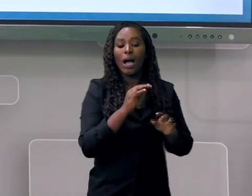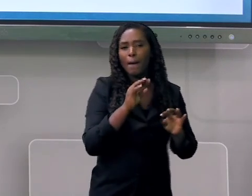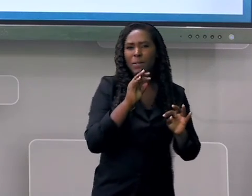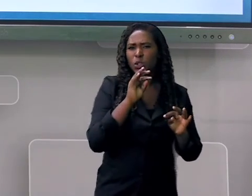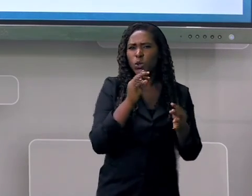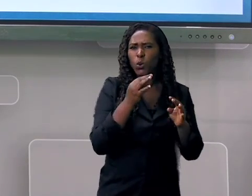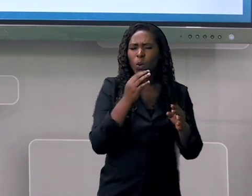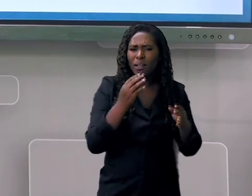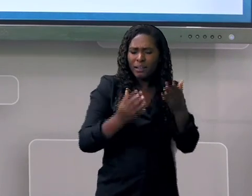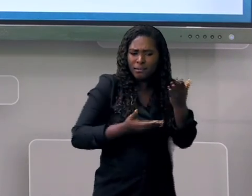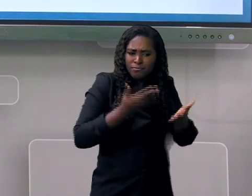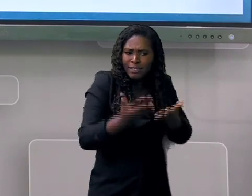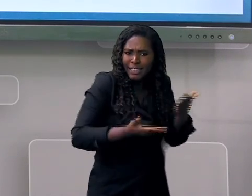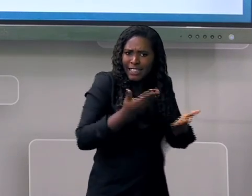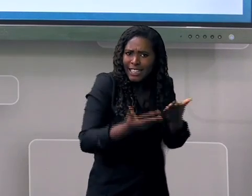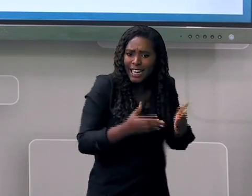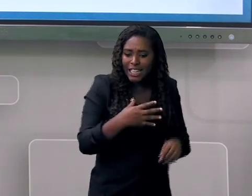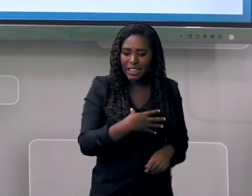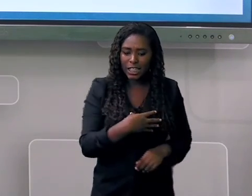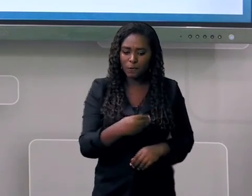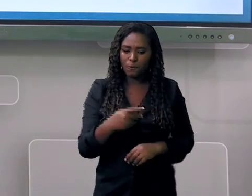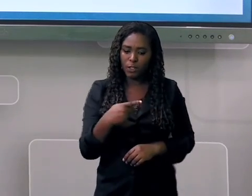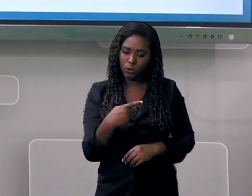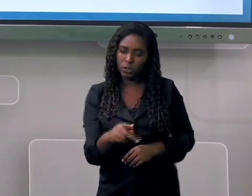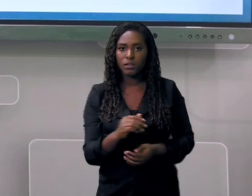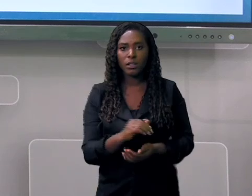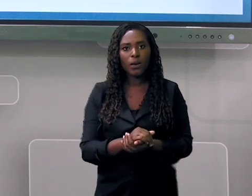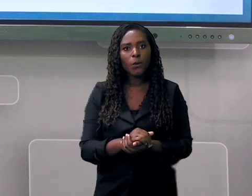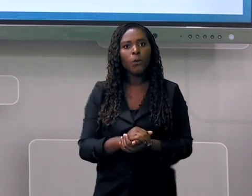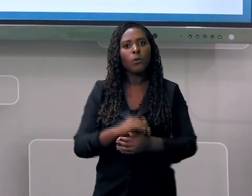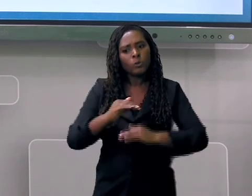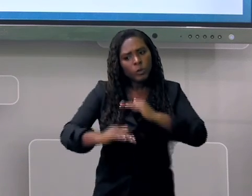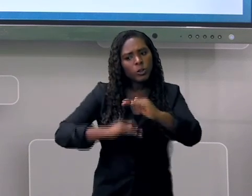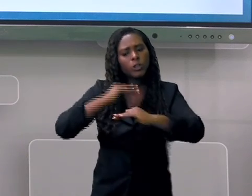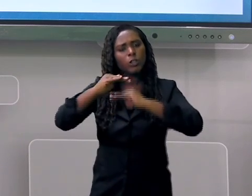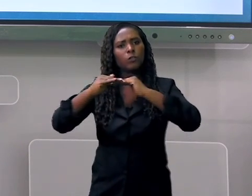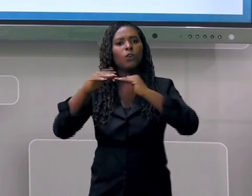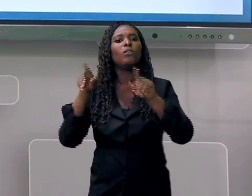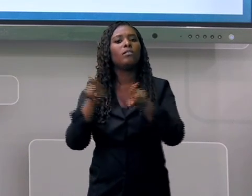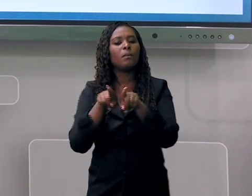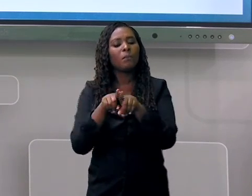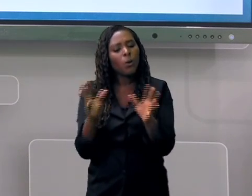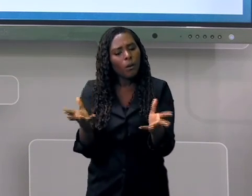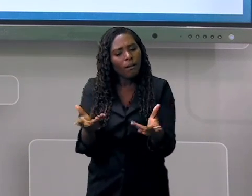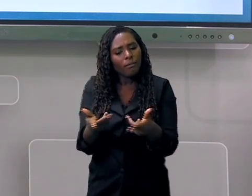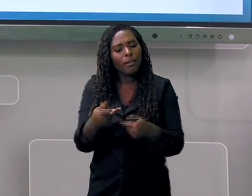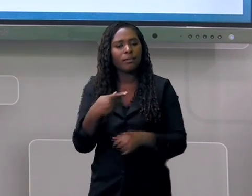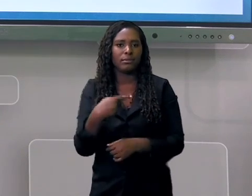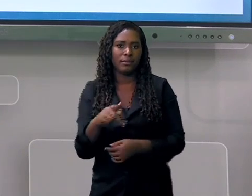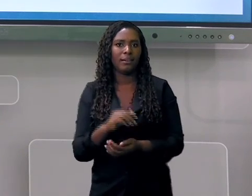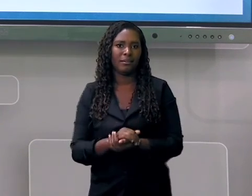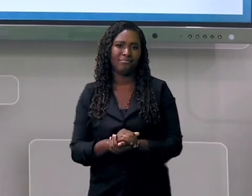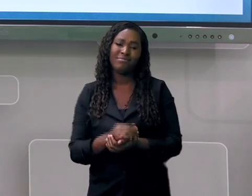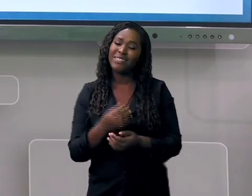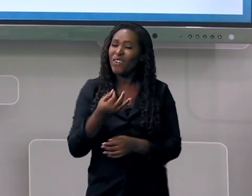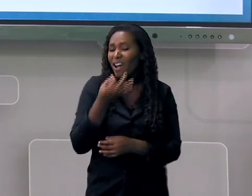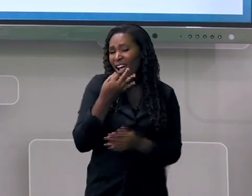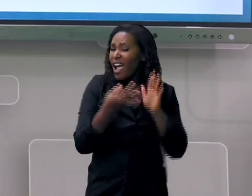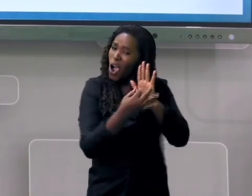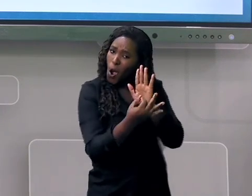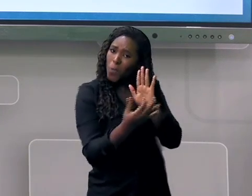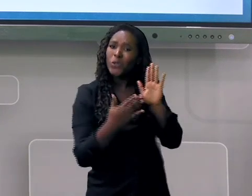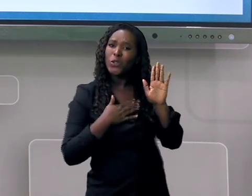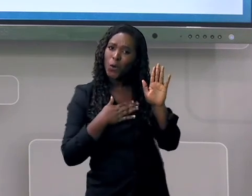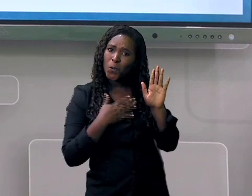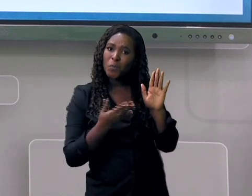para desenvolver as habilidades dela. Então, pessoal, essas foram algumas dicas. Espero que possam ajudar a estimular a comunicação do seu